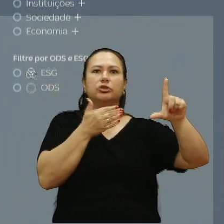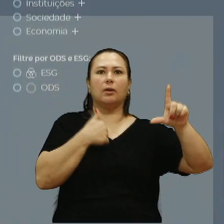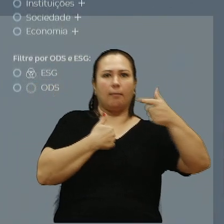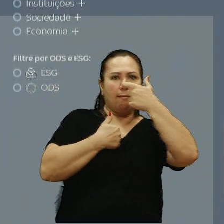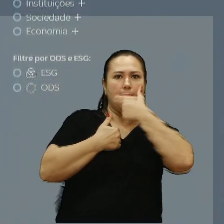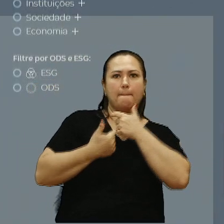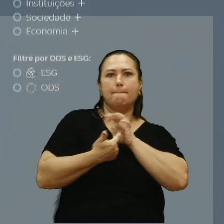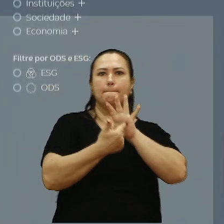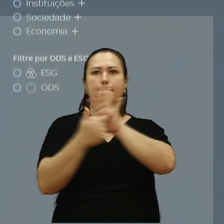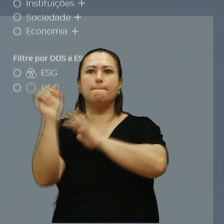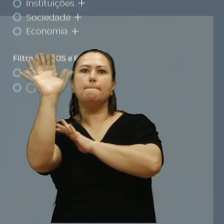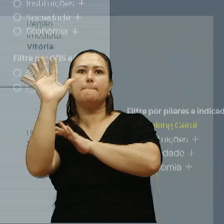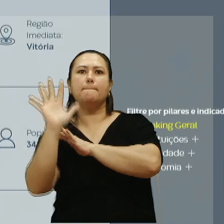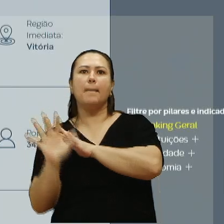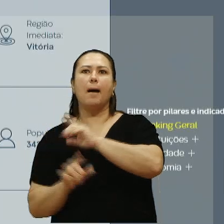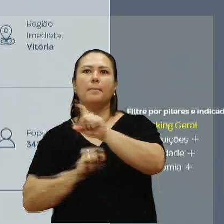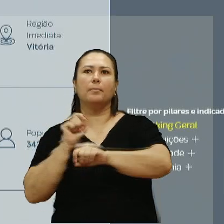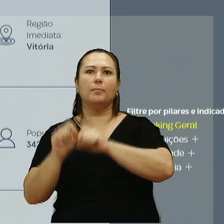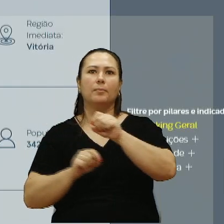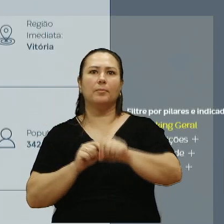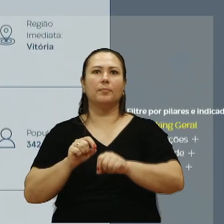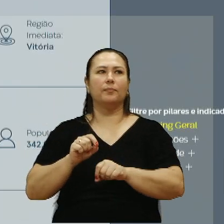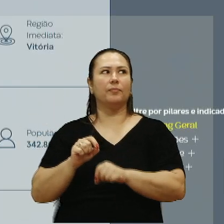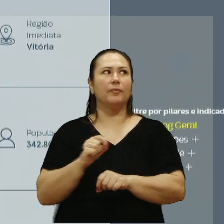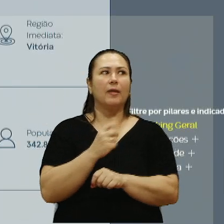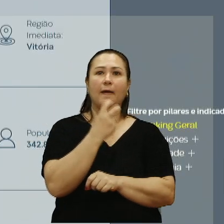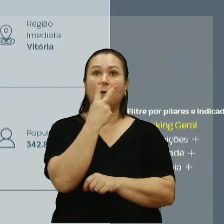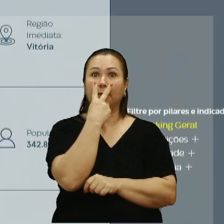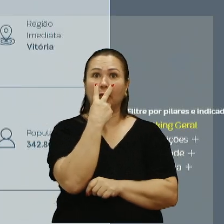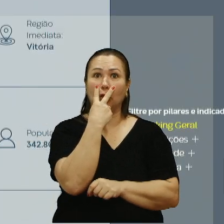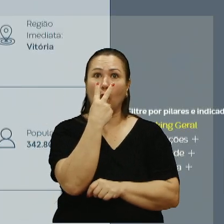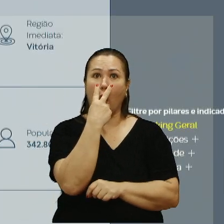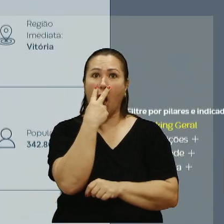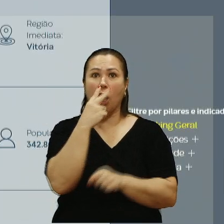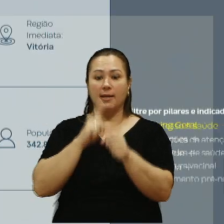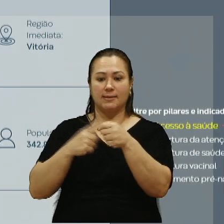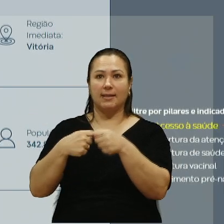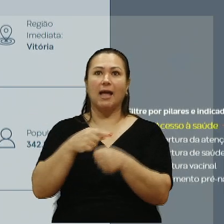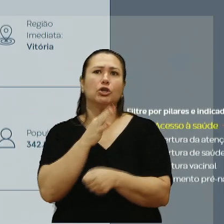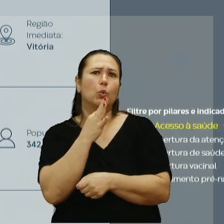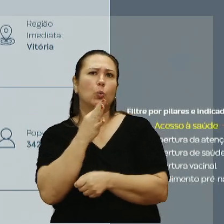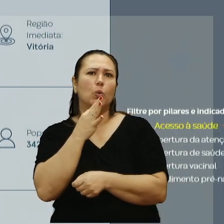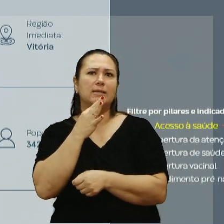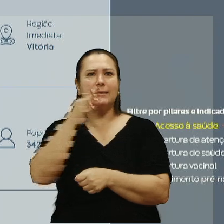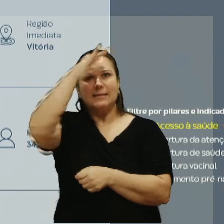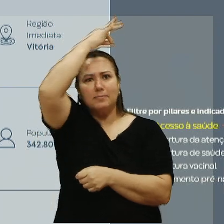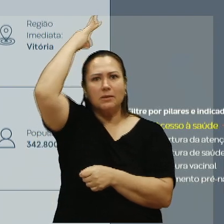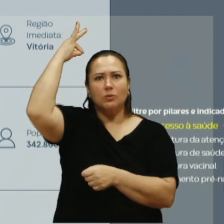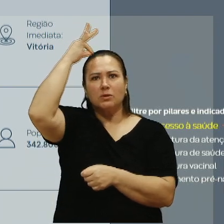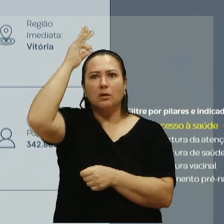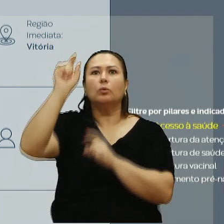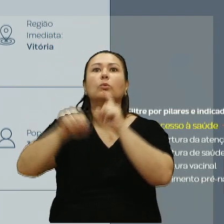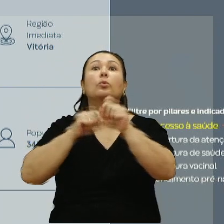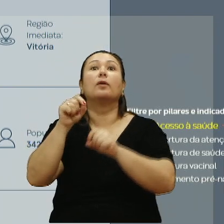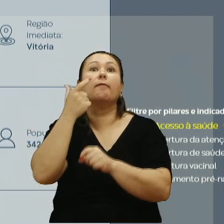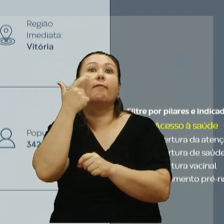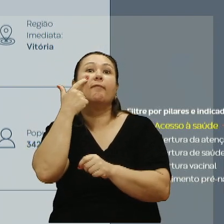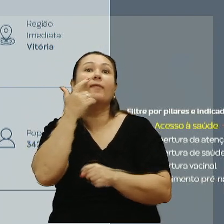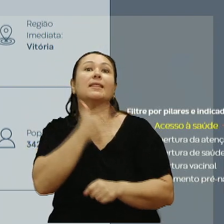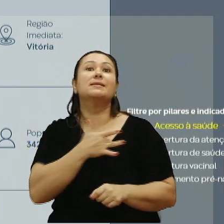ali. Olha. Vitória, que foi uma cidade que eu conheci. Vamos lá baixar ali, acesso à saúde. Olha ali,